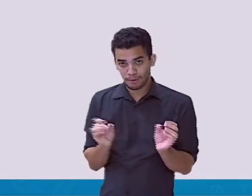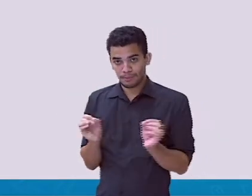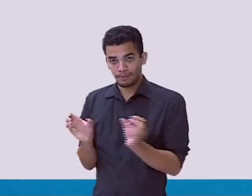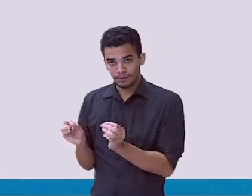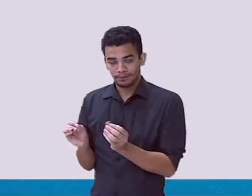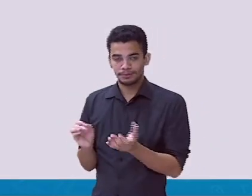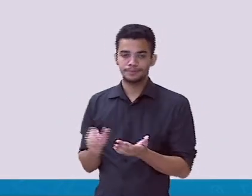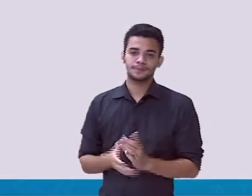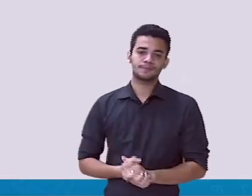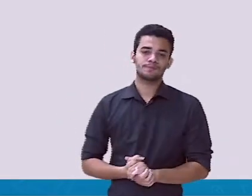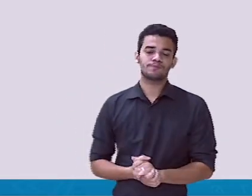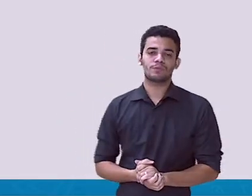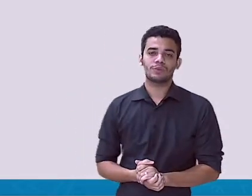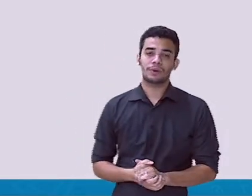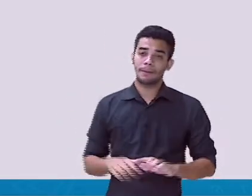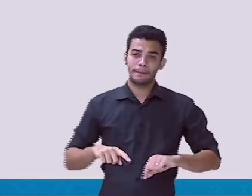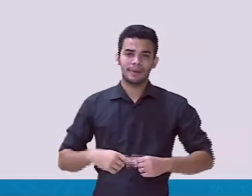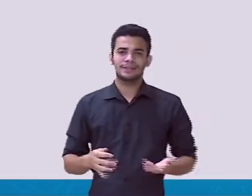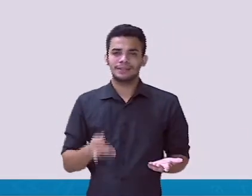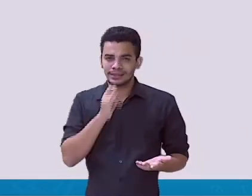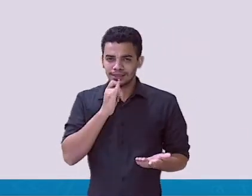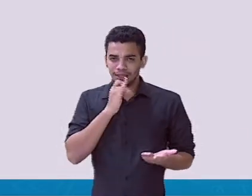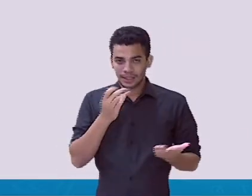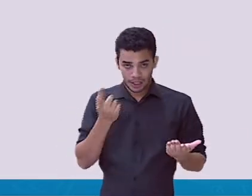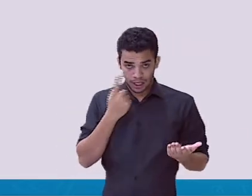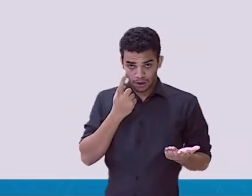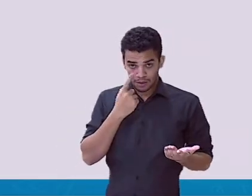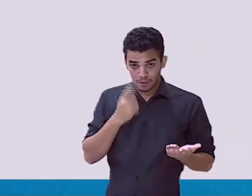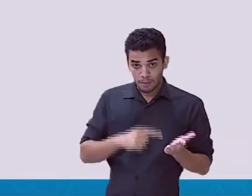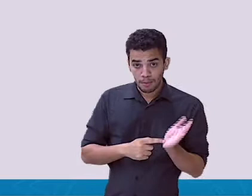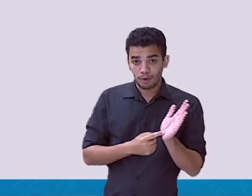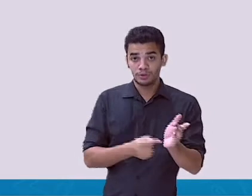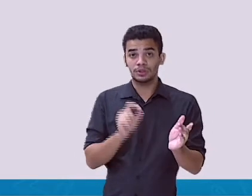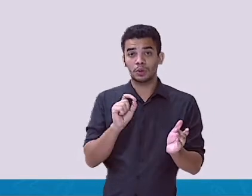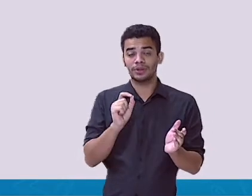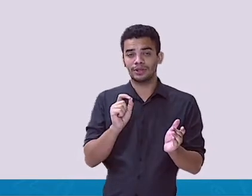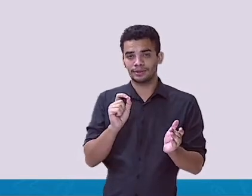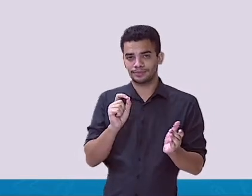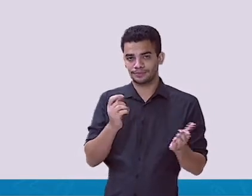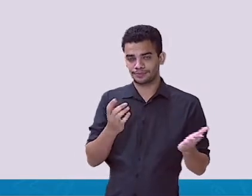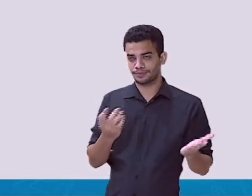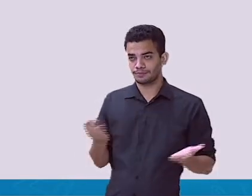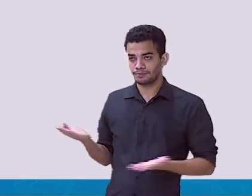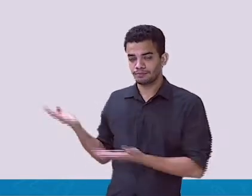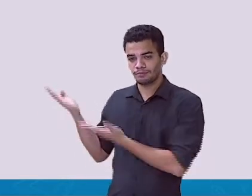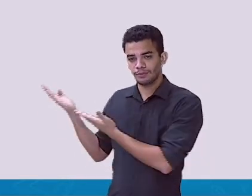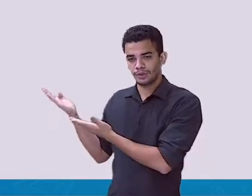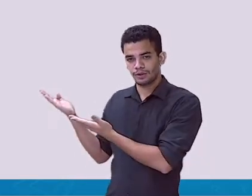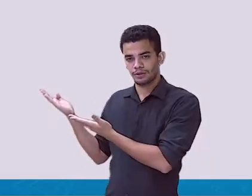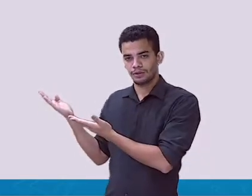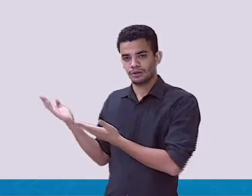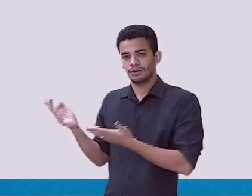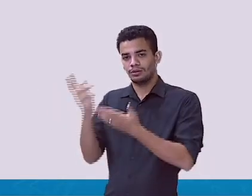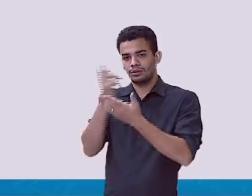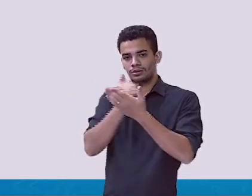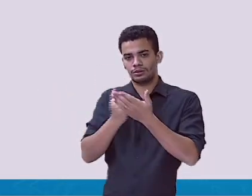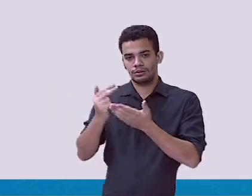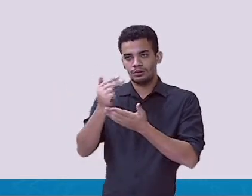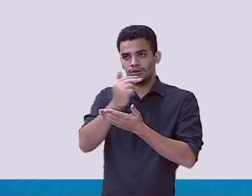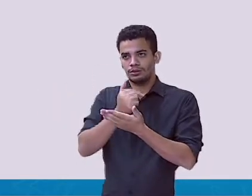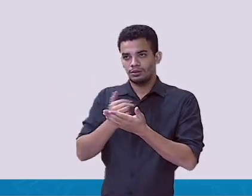precisa entender destes seres? Olha lá para vocês verem, olha. Então, são